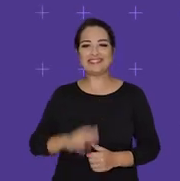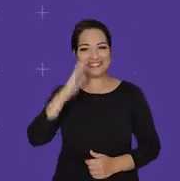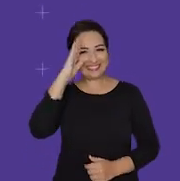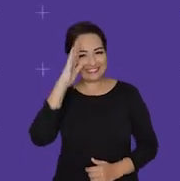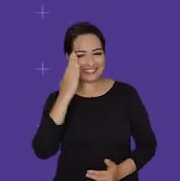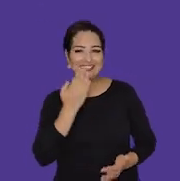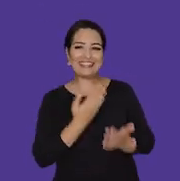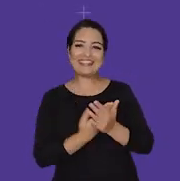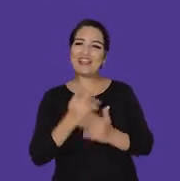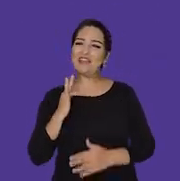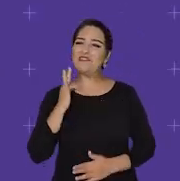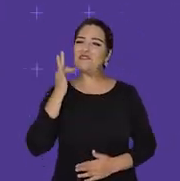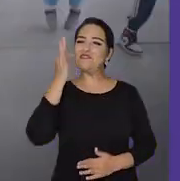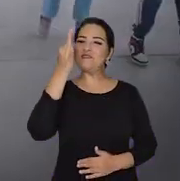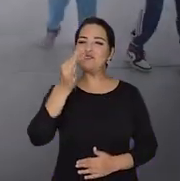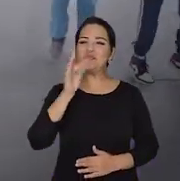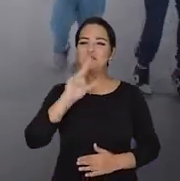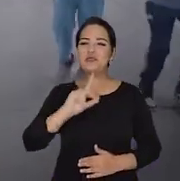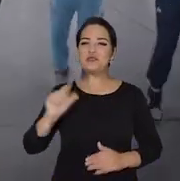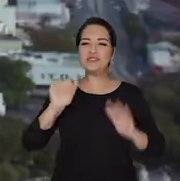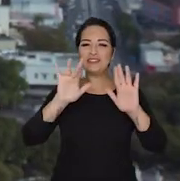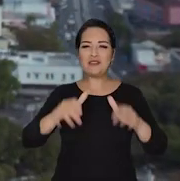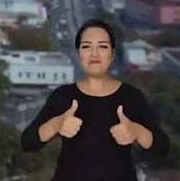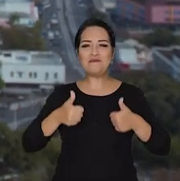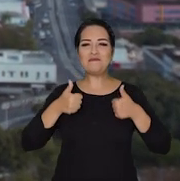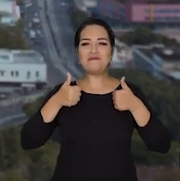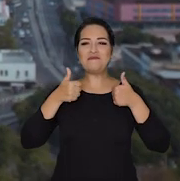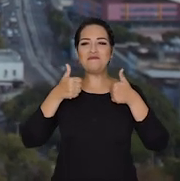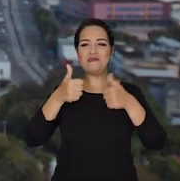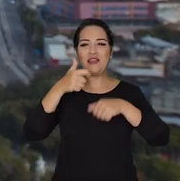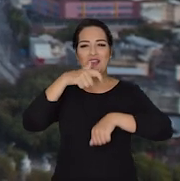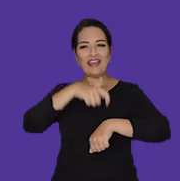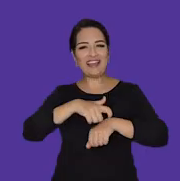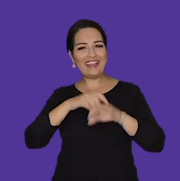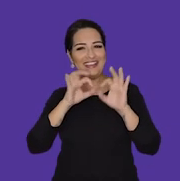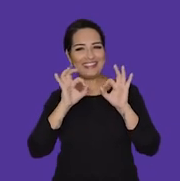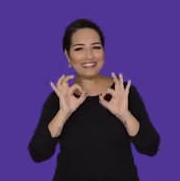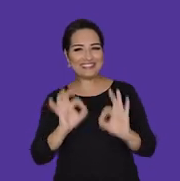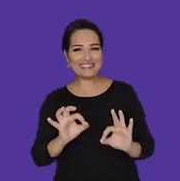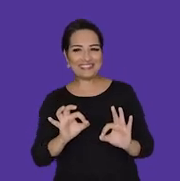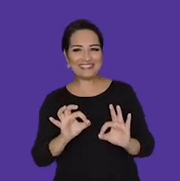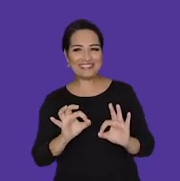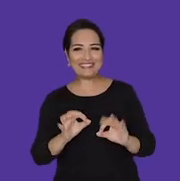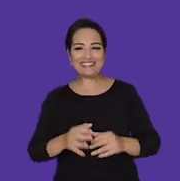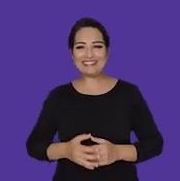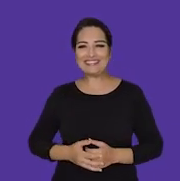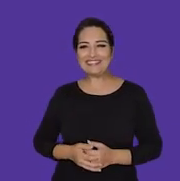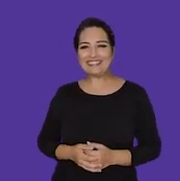Prosperidade nas áreas que mais sofrem com a violência. Nossa hora vai chegar.